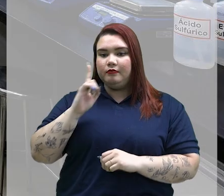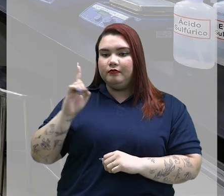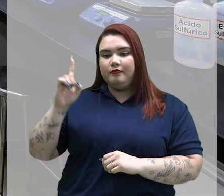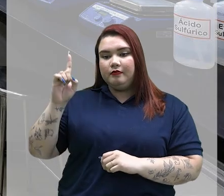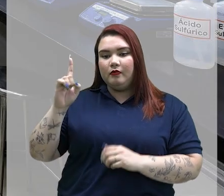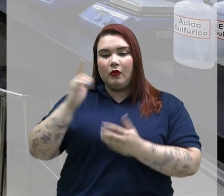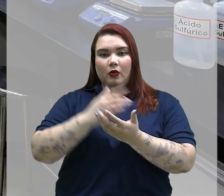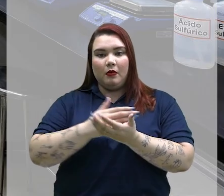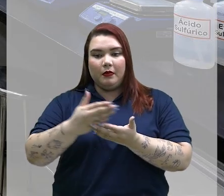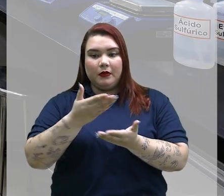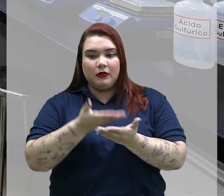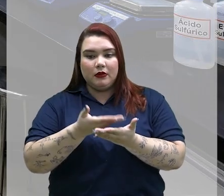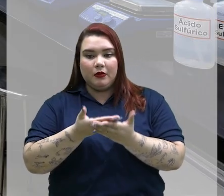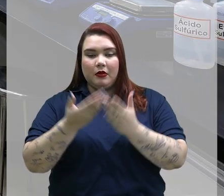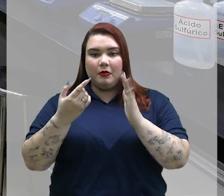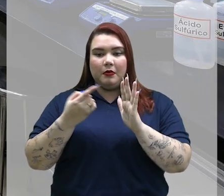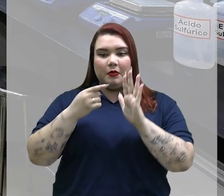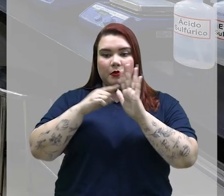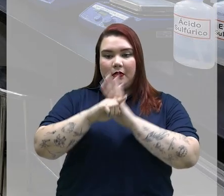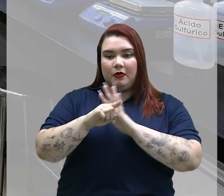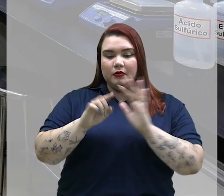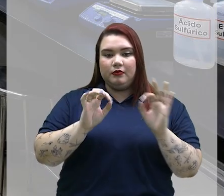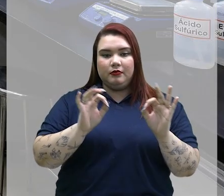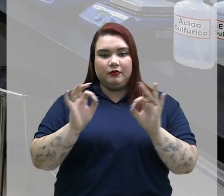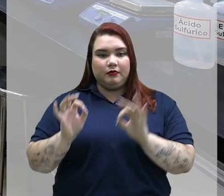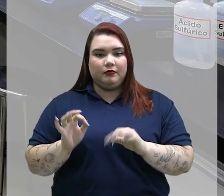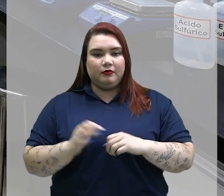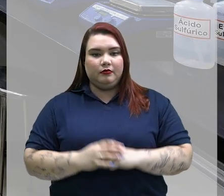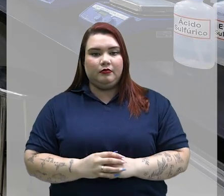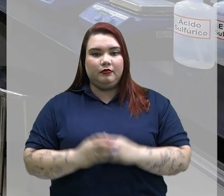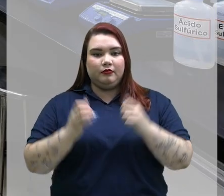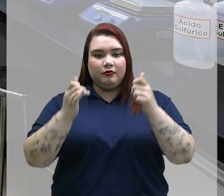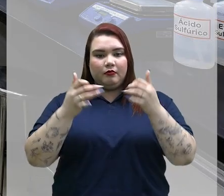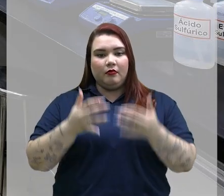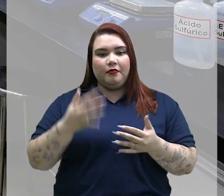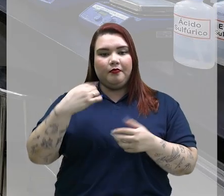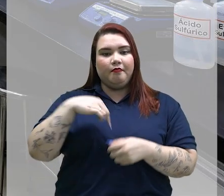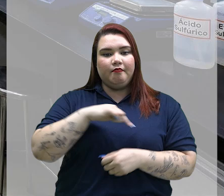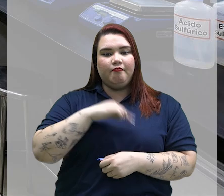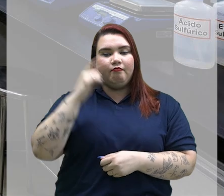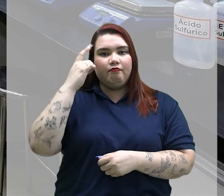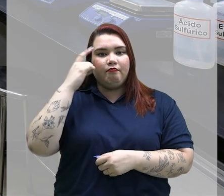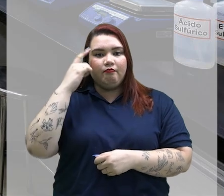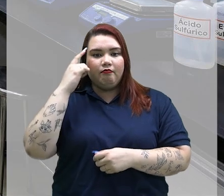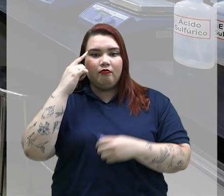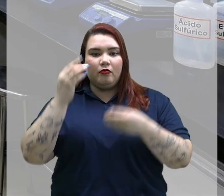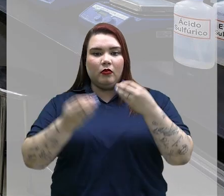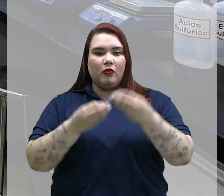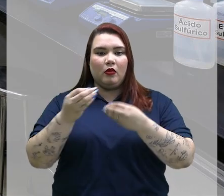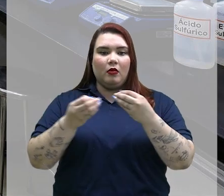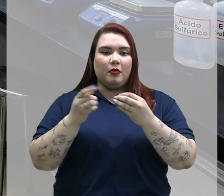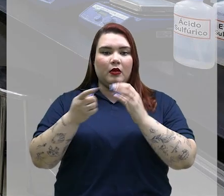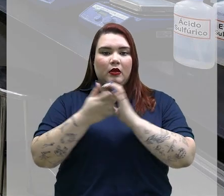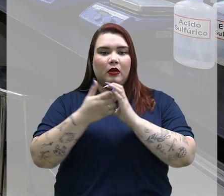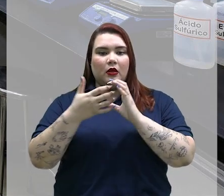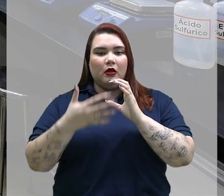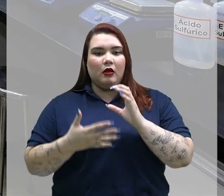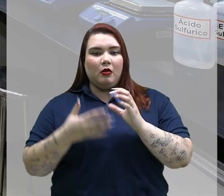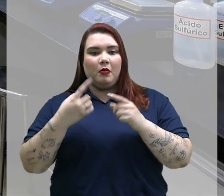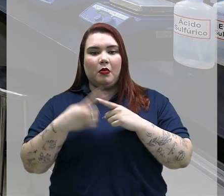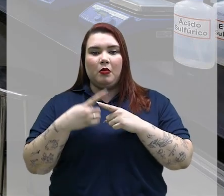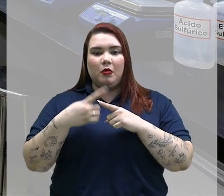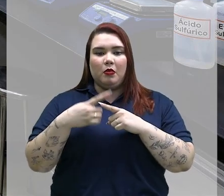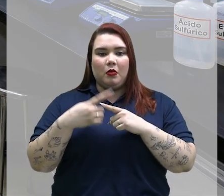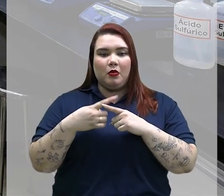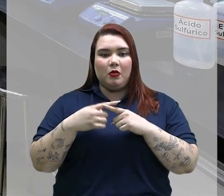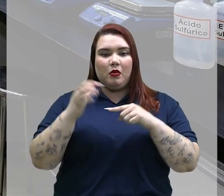início aqui da aula com essa perguntinha, que é justamente para a gente pensar sobre esse elemento carbono, Por que